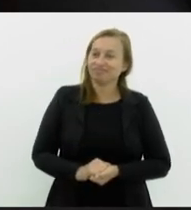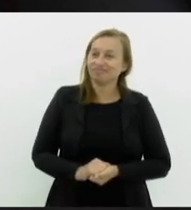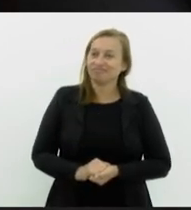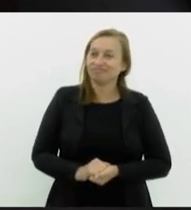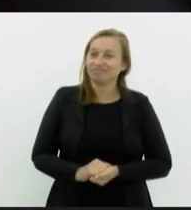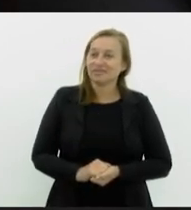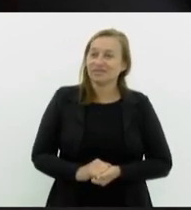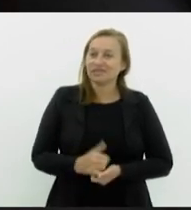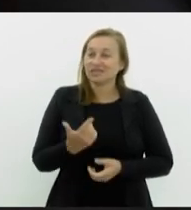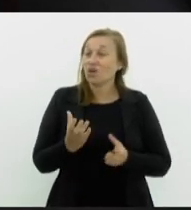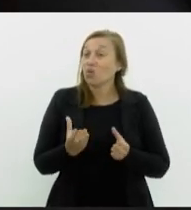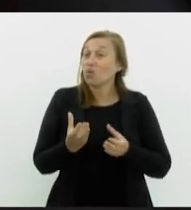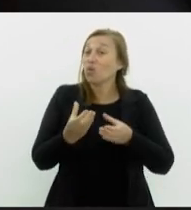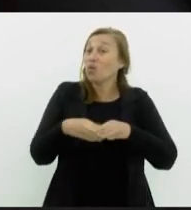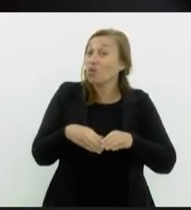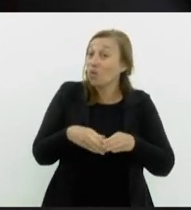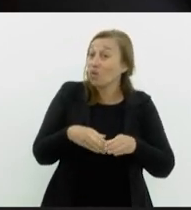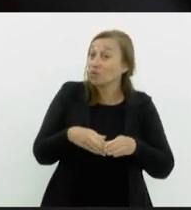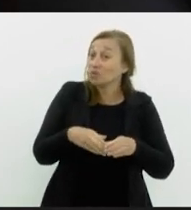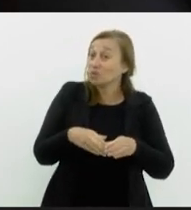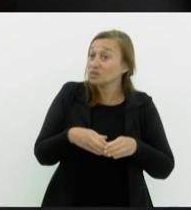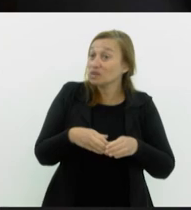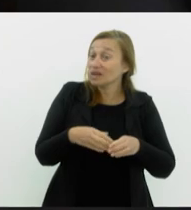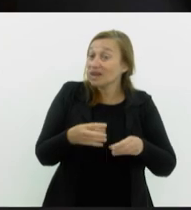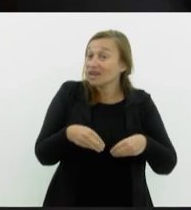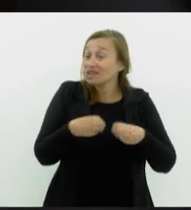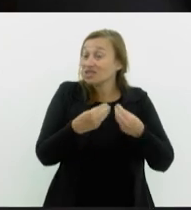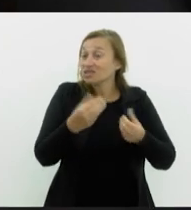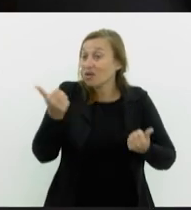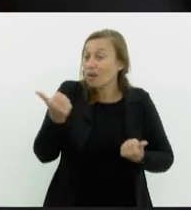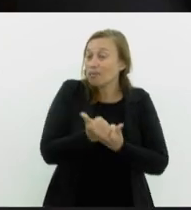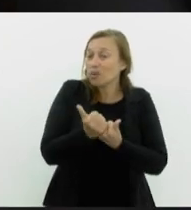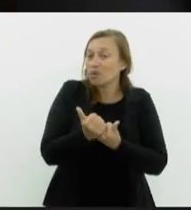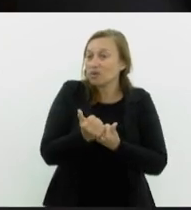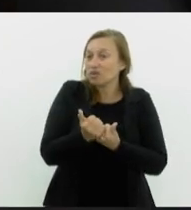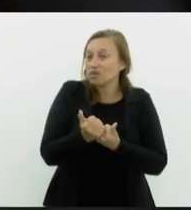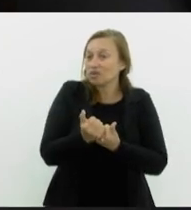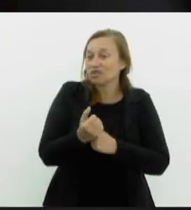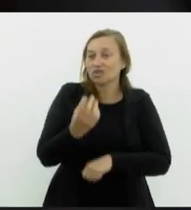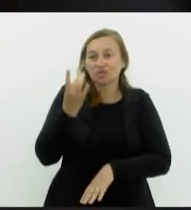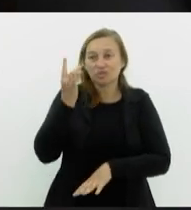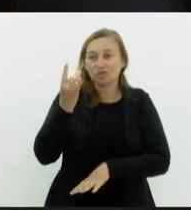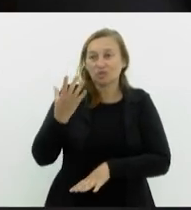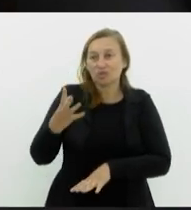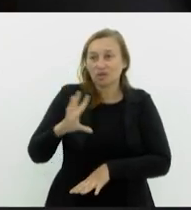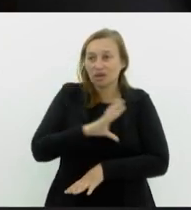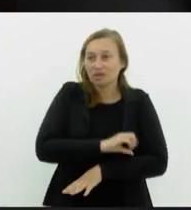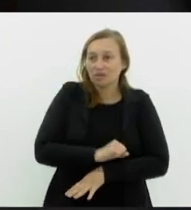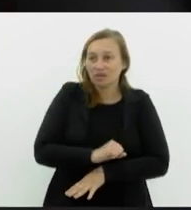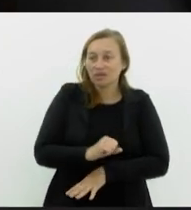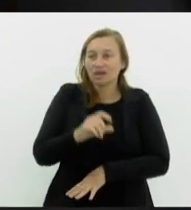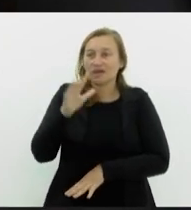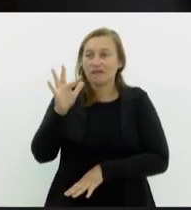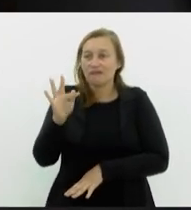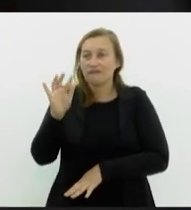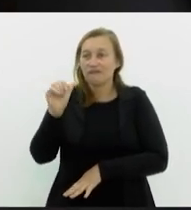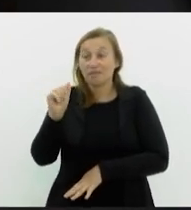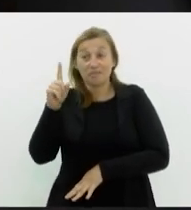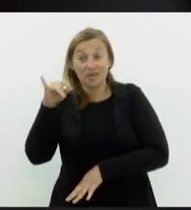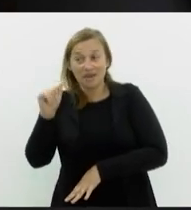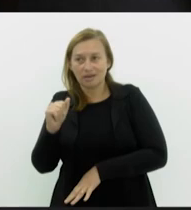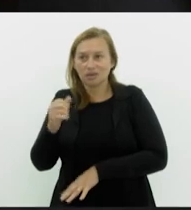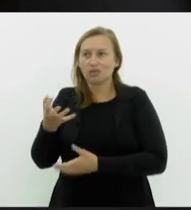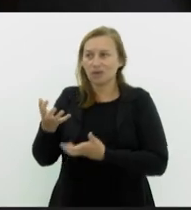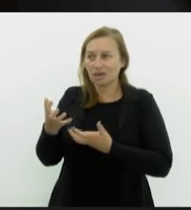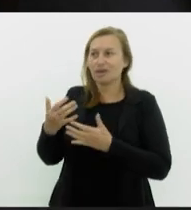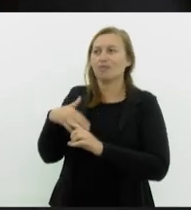o concurso daquela que te dá amparo espiritual e amor, que é a nossa querida Fabiana, a quem eu gostaria